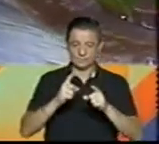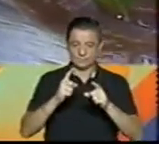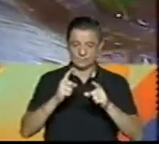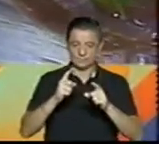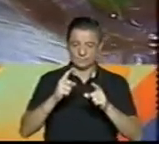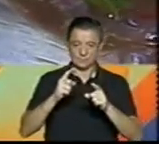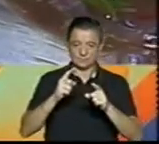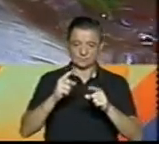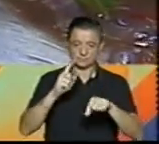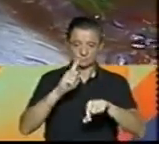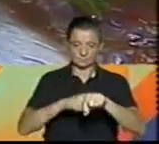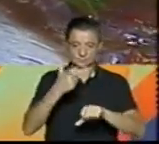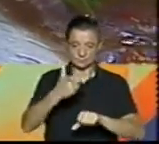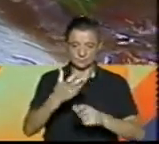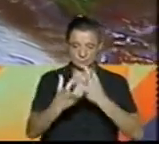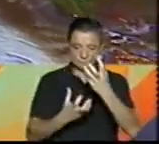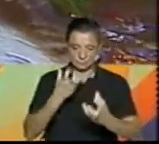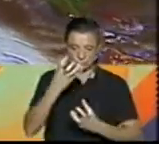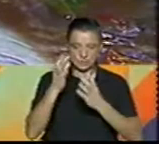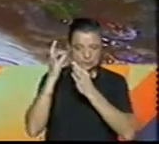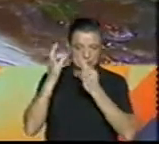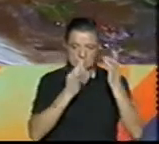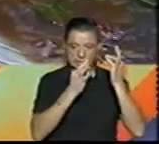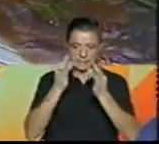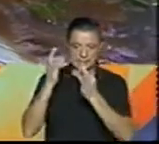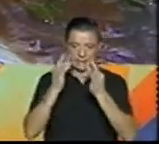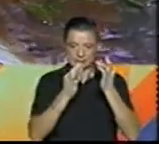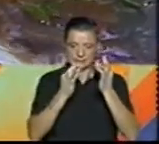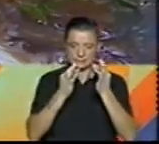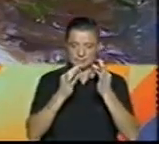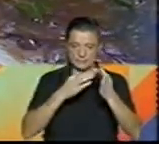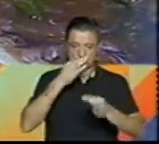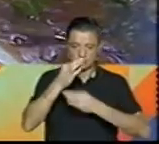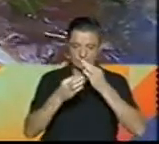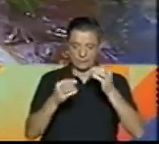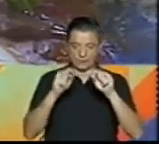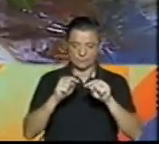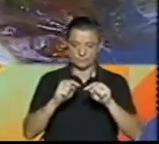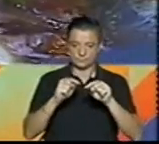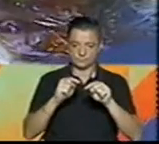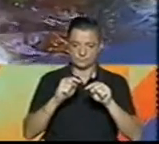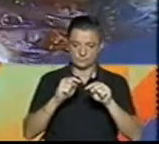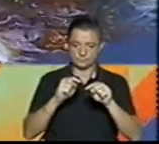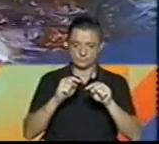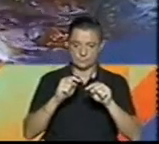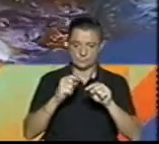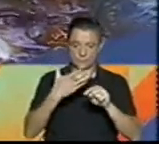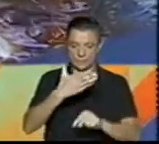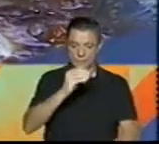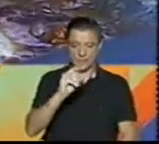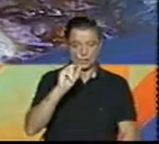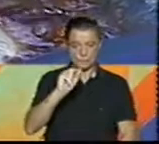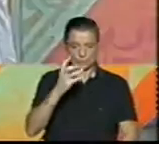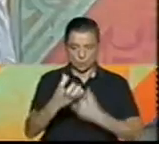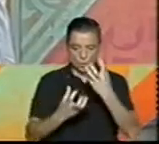tampa? Quanto tempo é que fica a sardinha com o arroz? Aqui, como eu falei, eu troquei um pouquinho, coloco 10 minutos, o